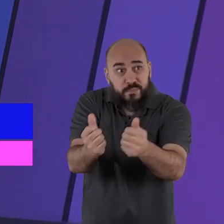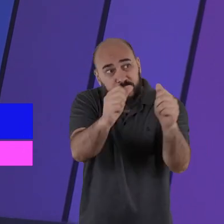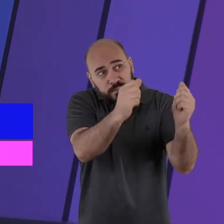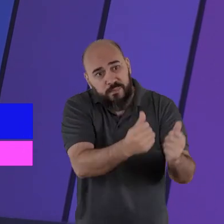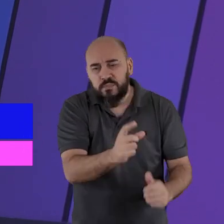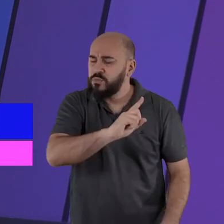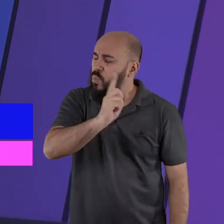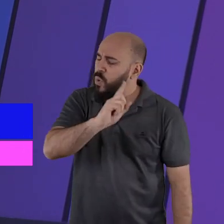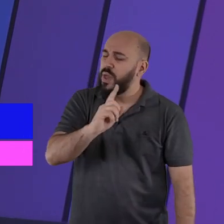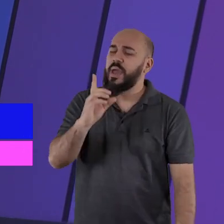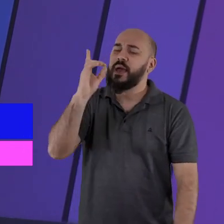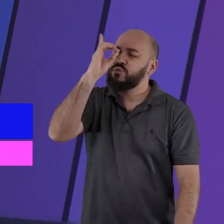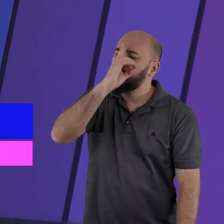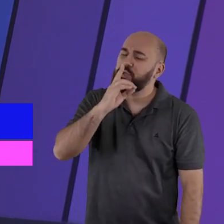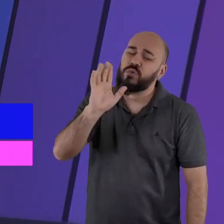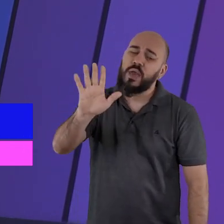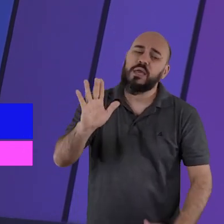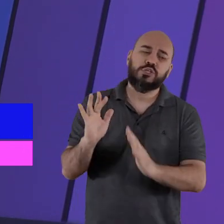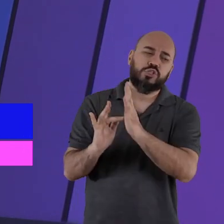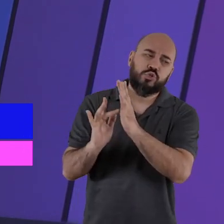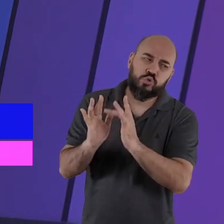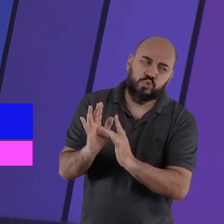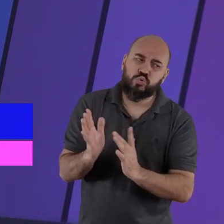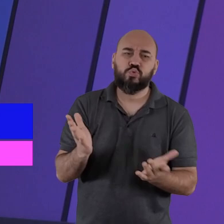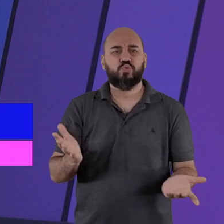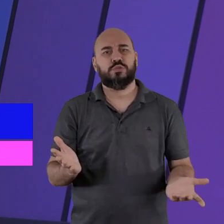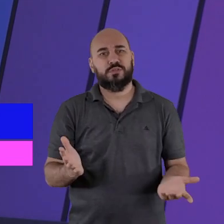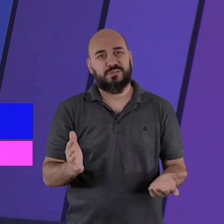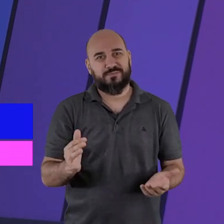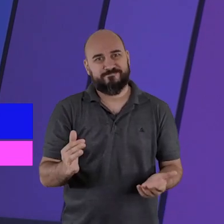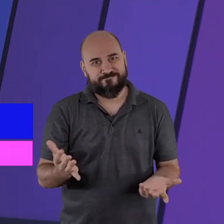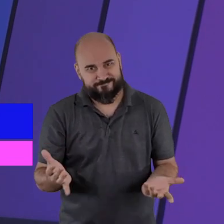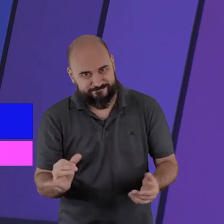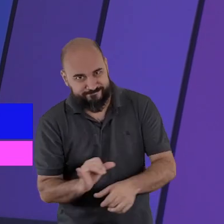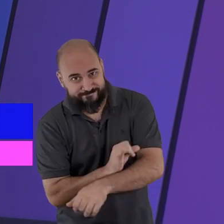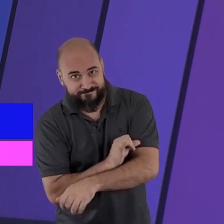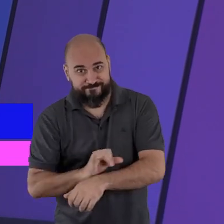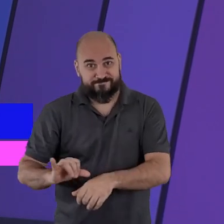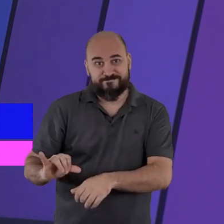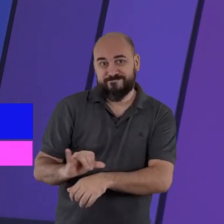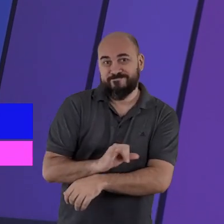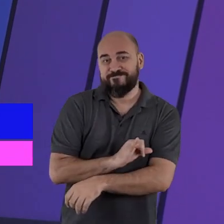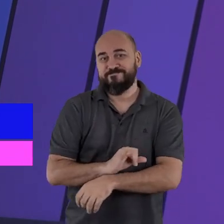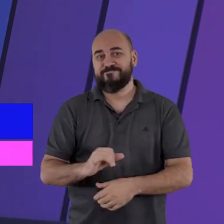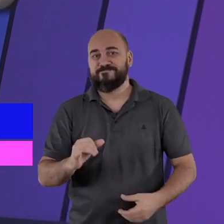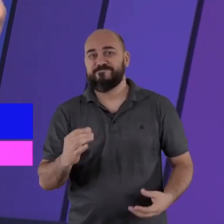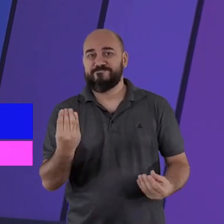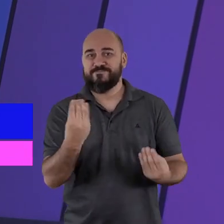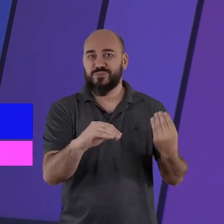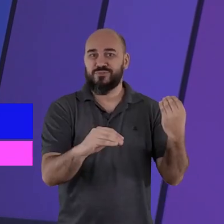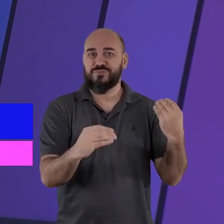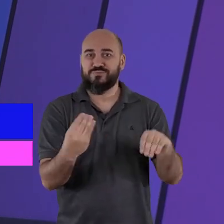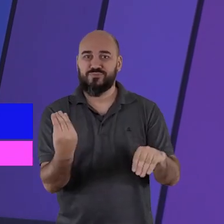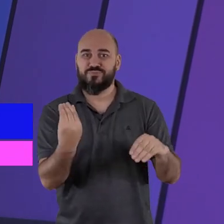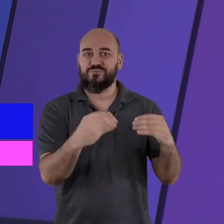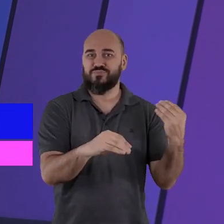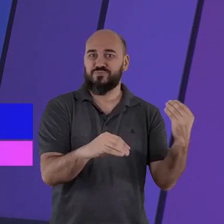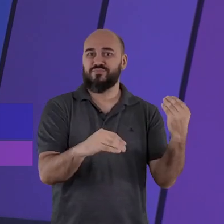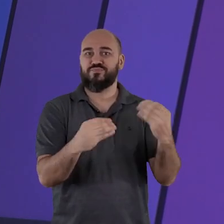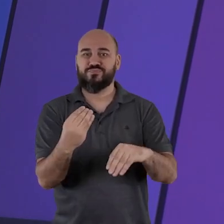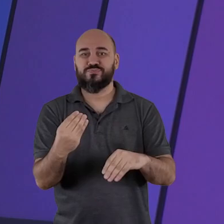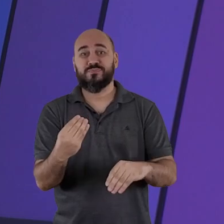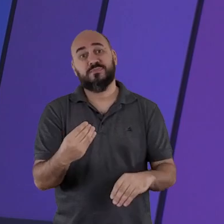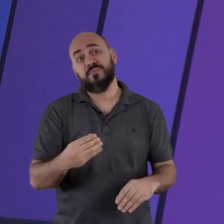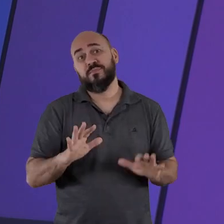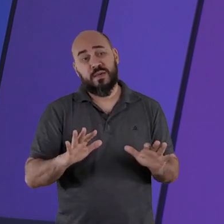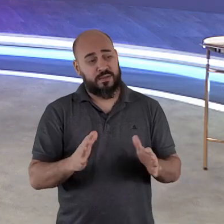faz concessões. Até este dia do decreto dominical, a igreja cristã sempre adorava e guardava o sábado.